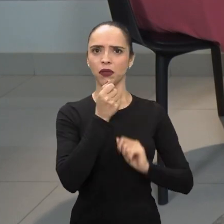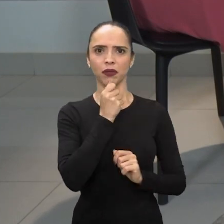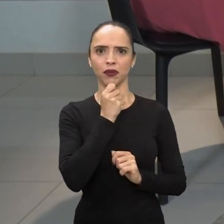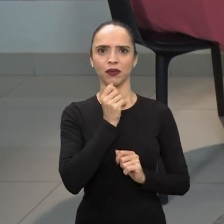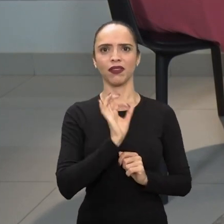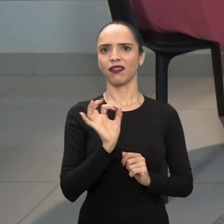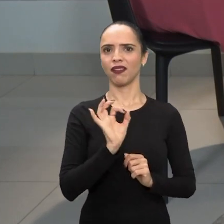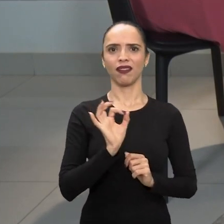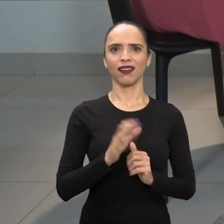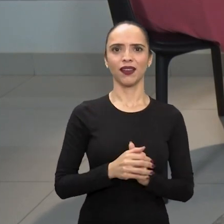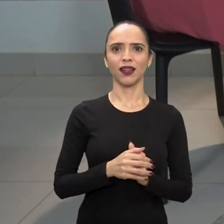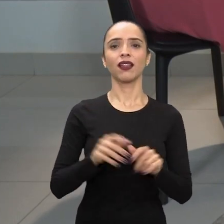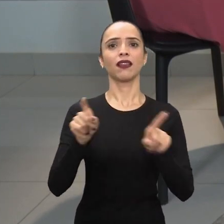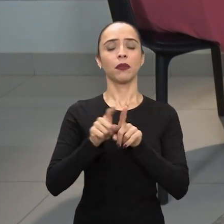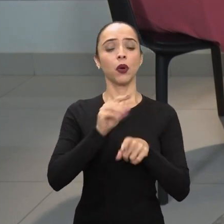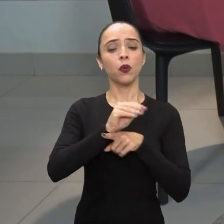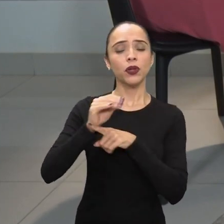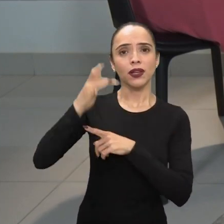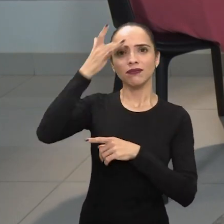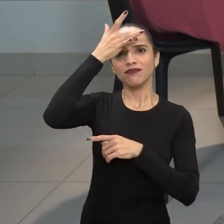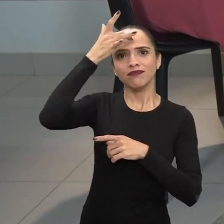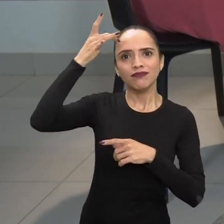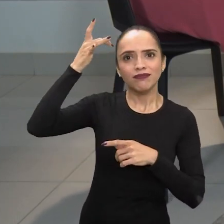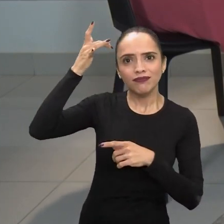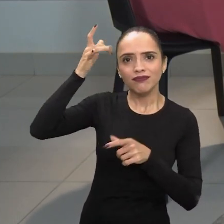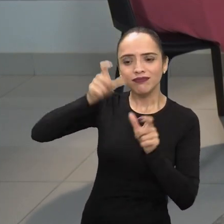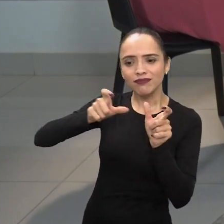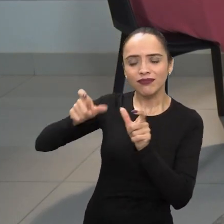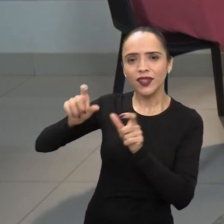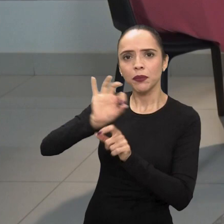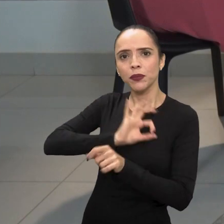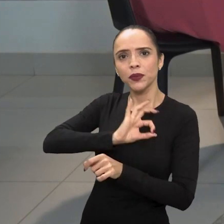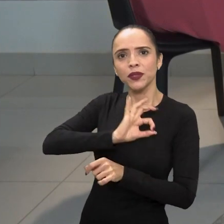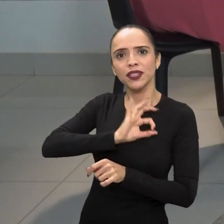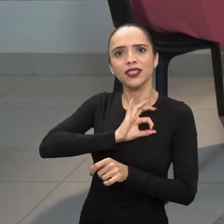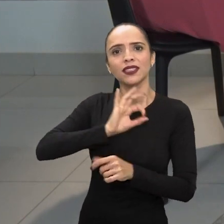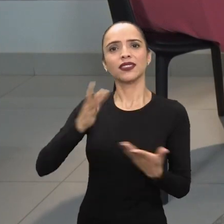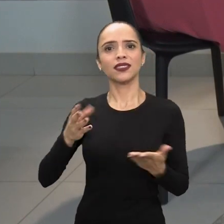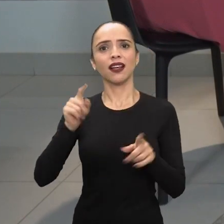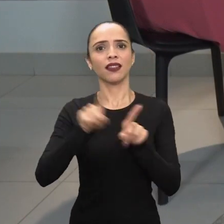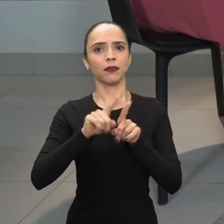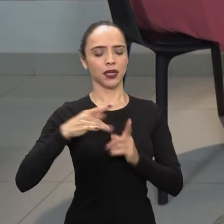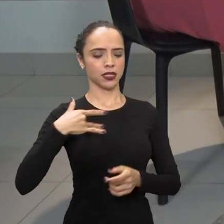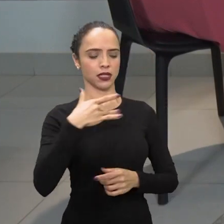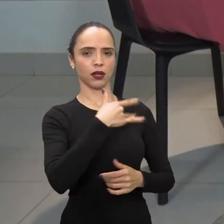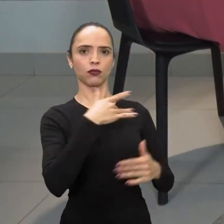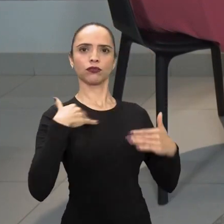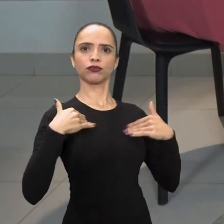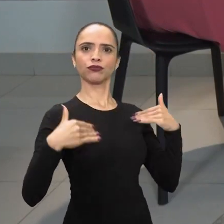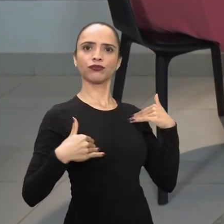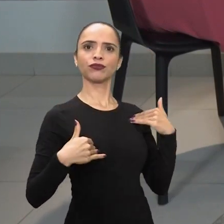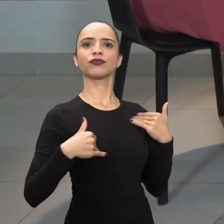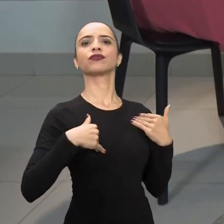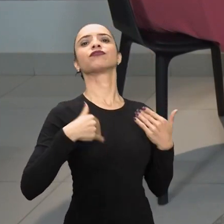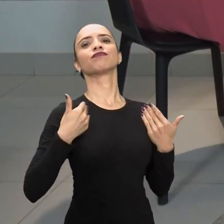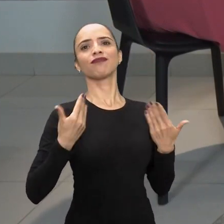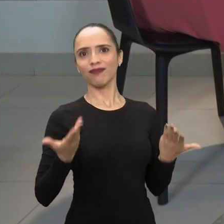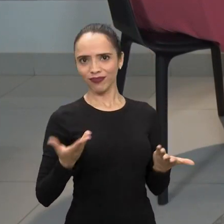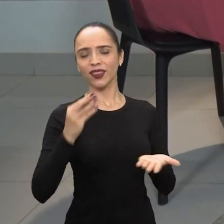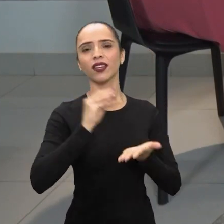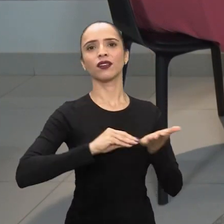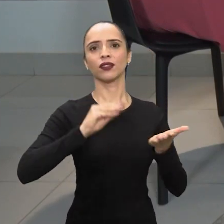eu não vi preocupação da Saúde Mental com a saúde mental do dos policiais com a saúde física né